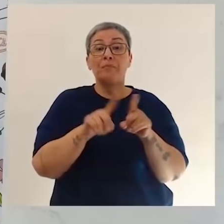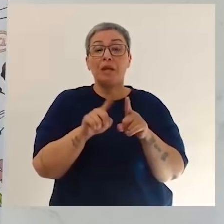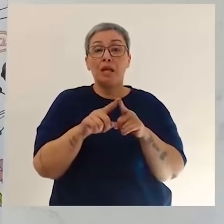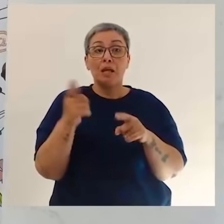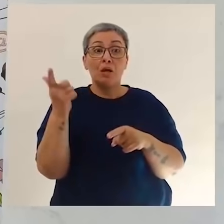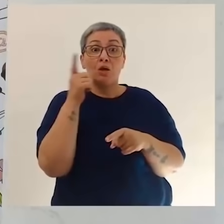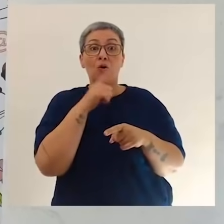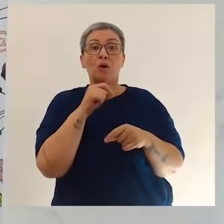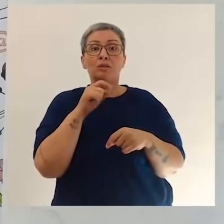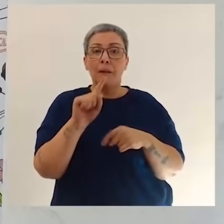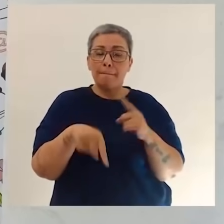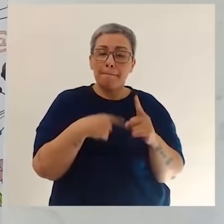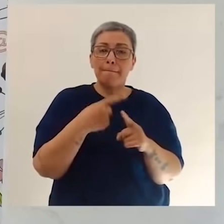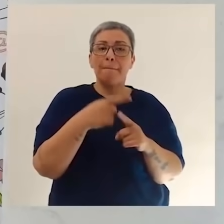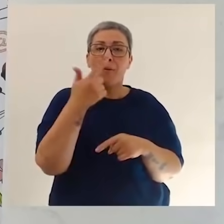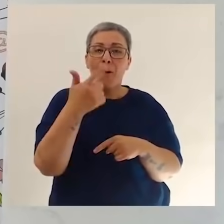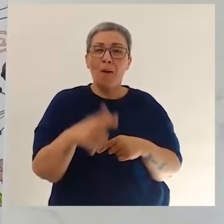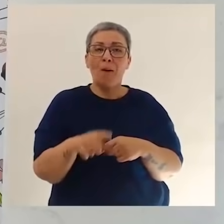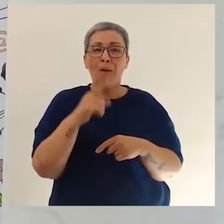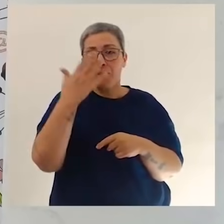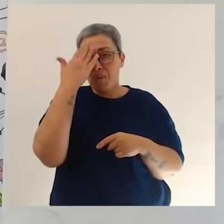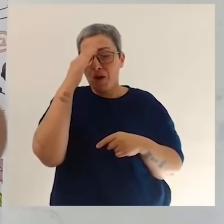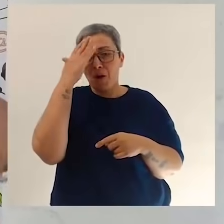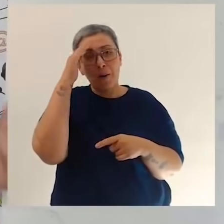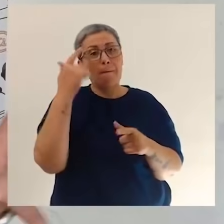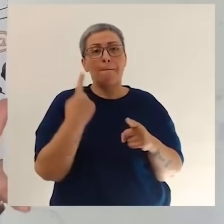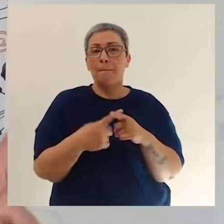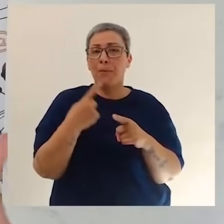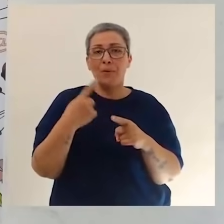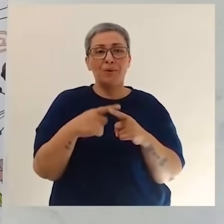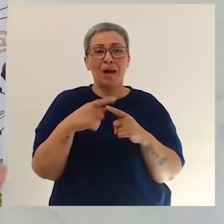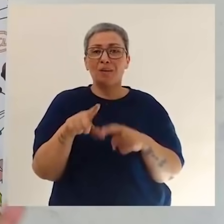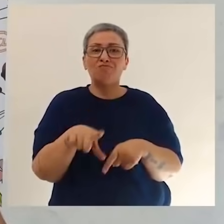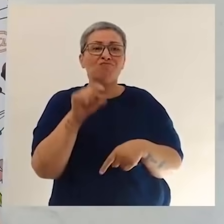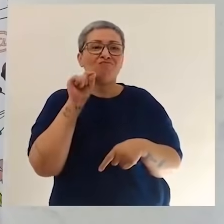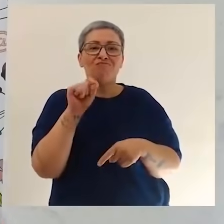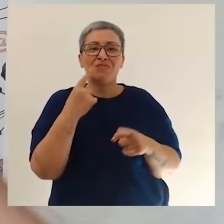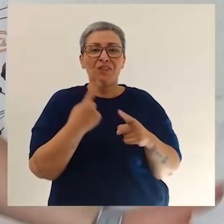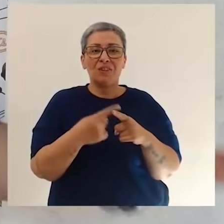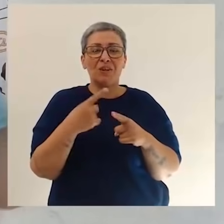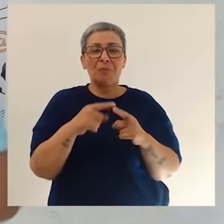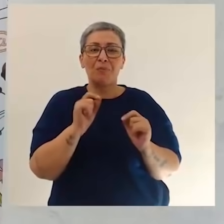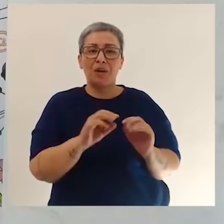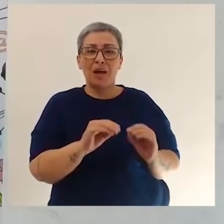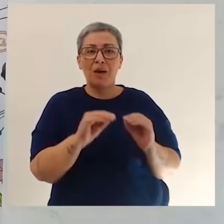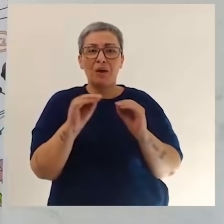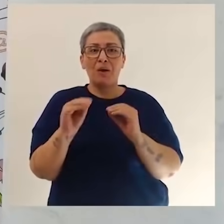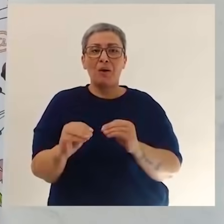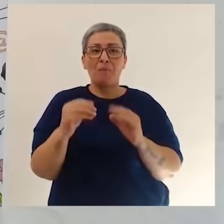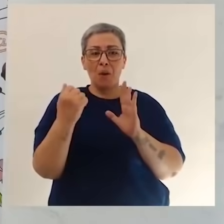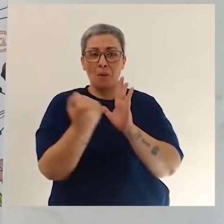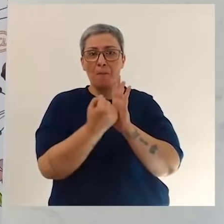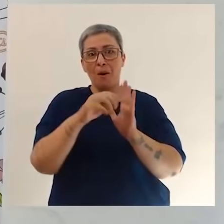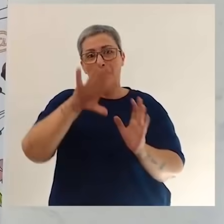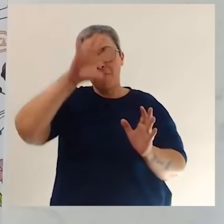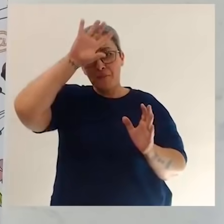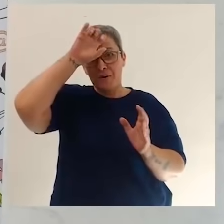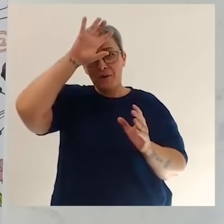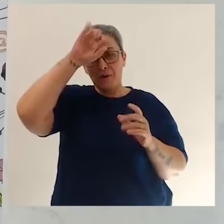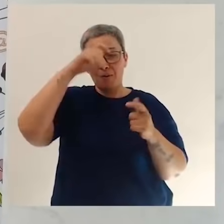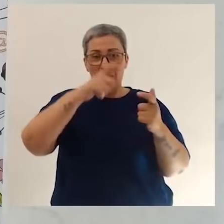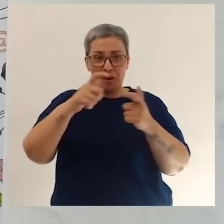e conseguirem mais uma vez compreender por que essas preferências e por que levar tantos marcos de